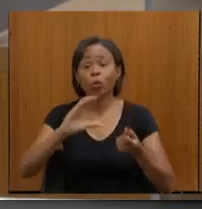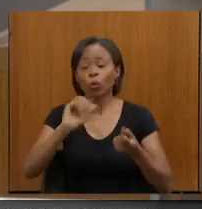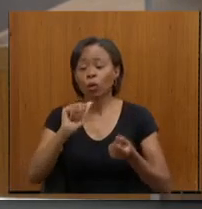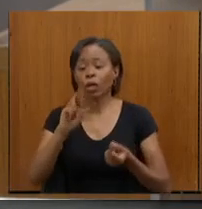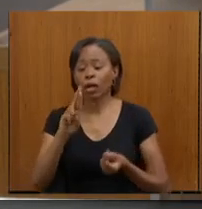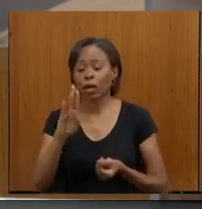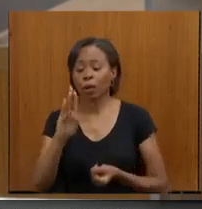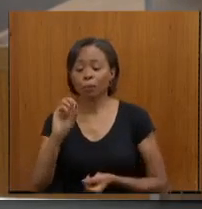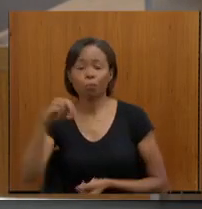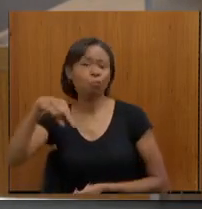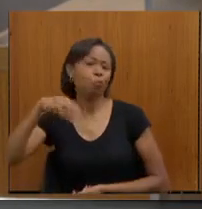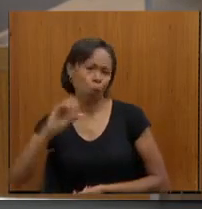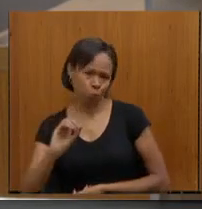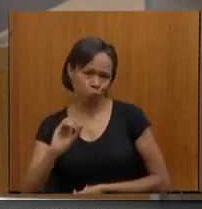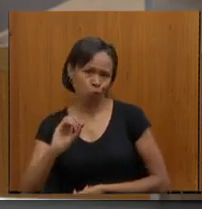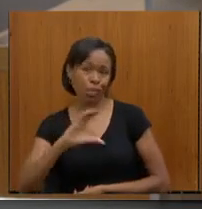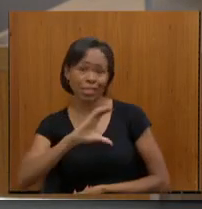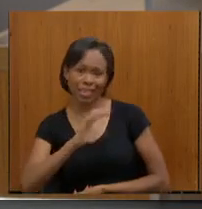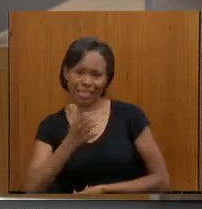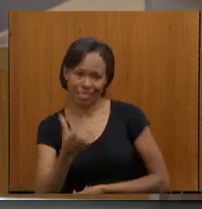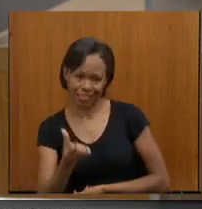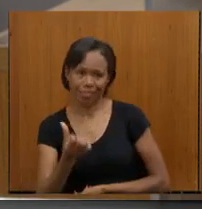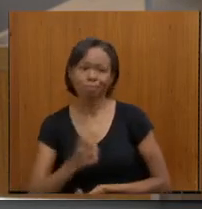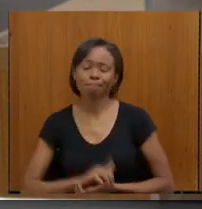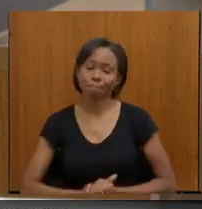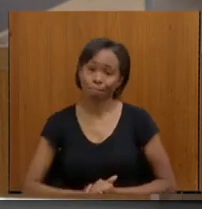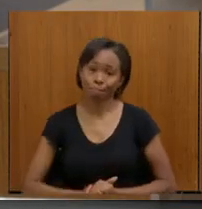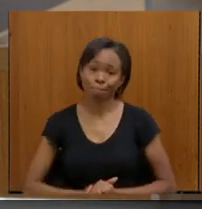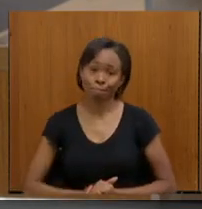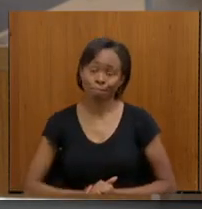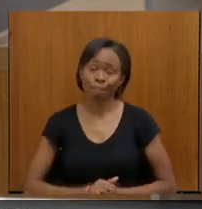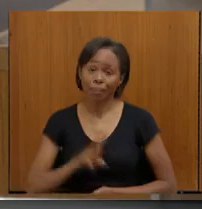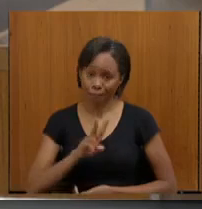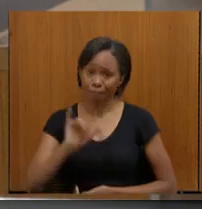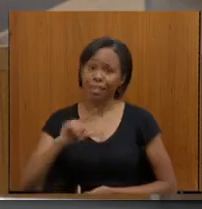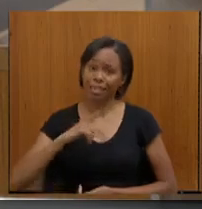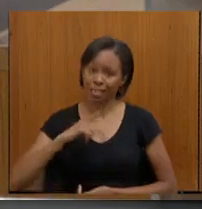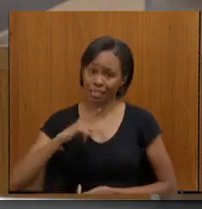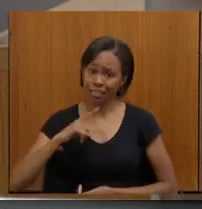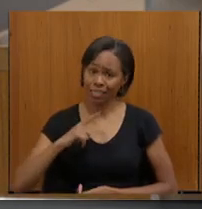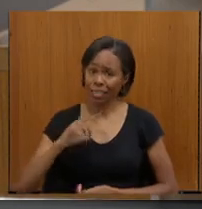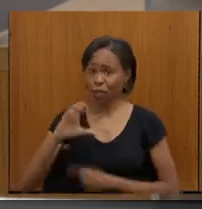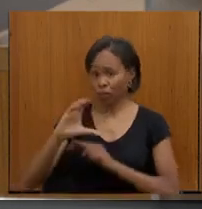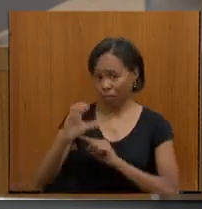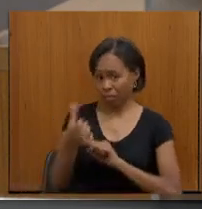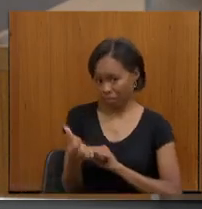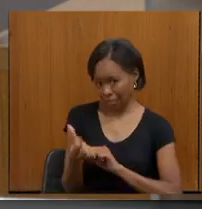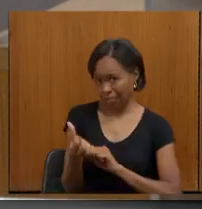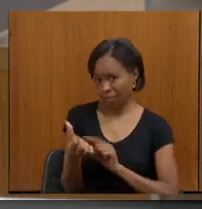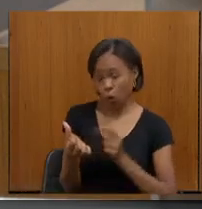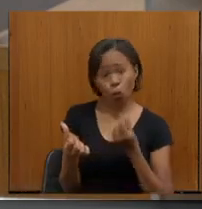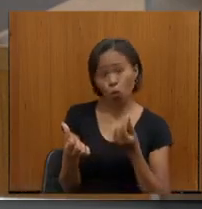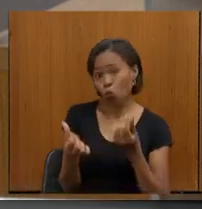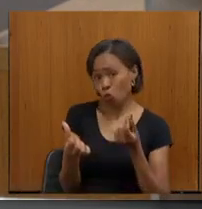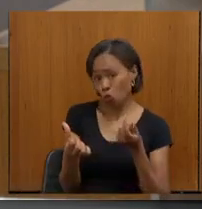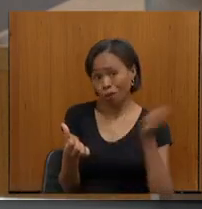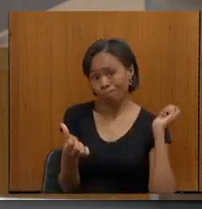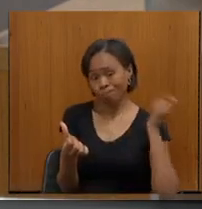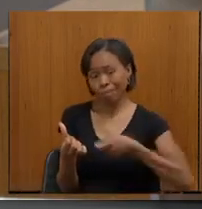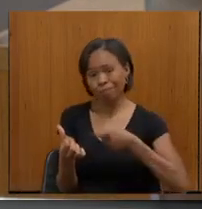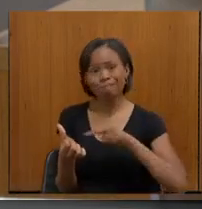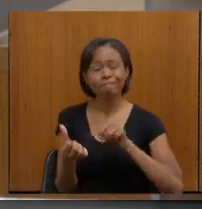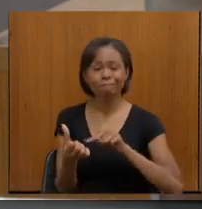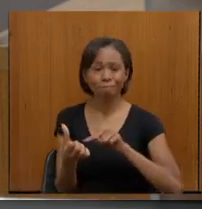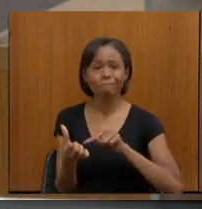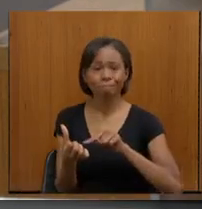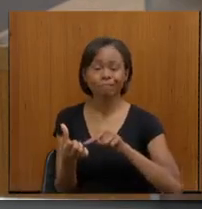vamos lá vamos ter o carbono precificado então isso tende